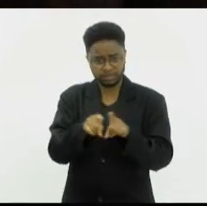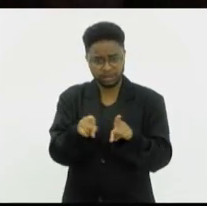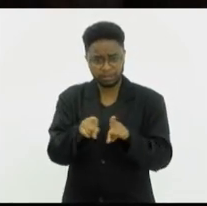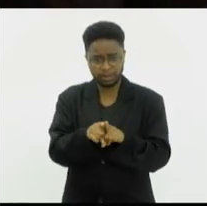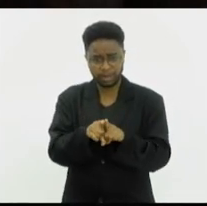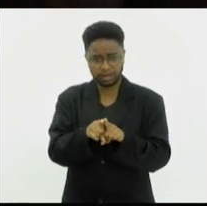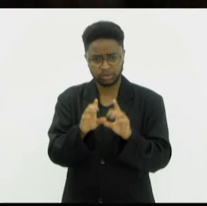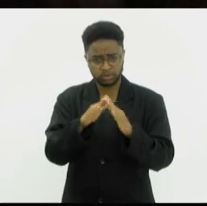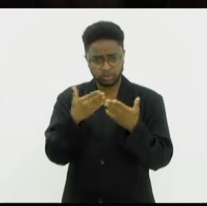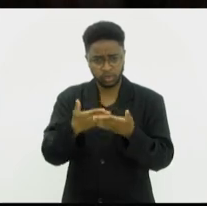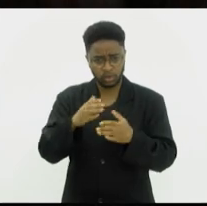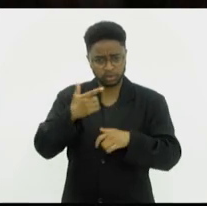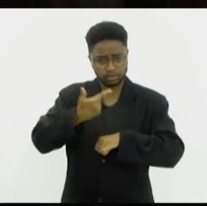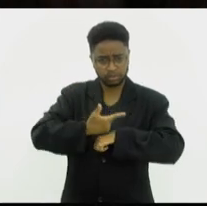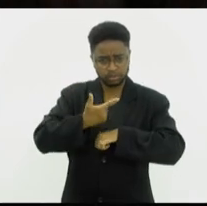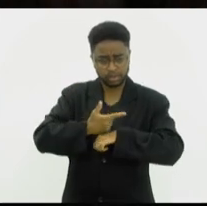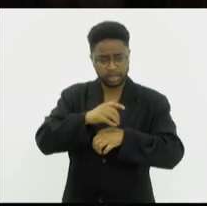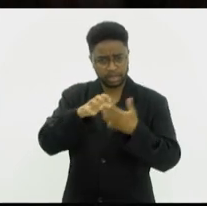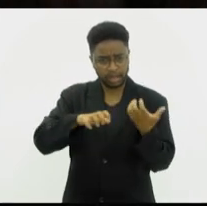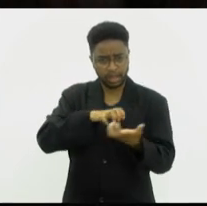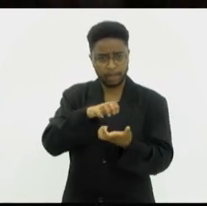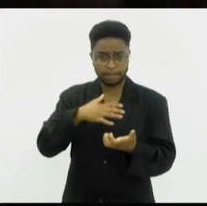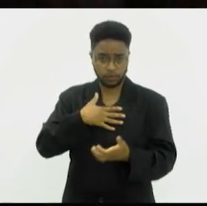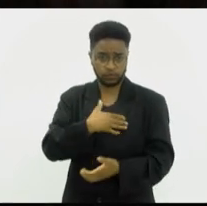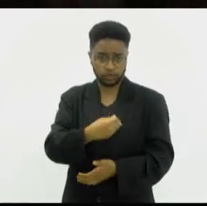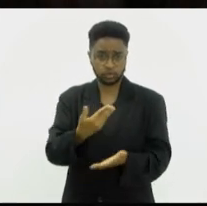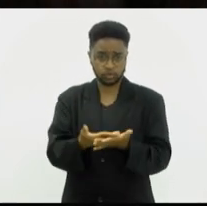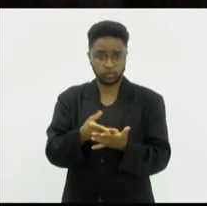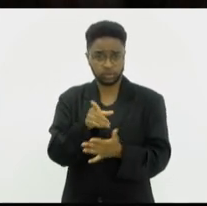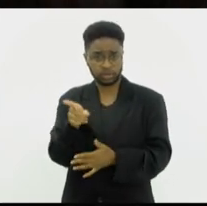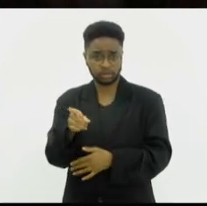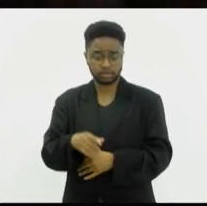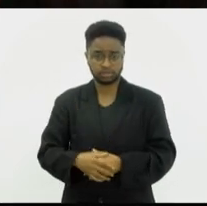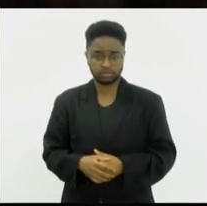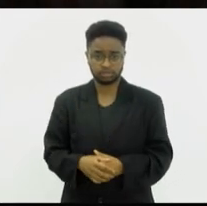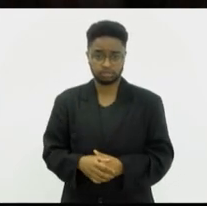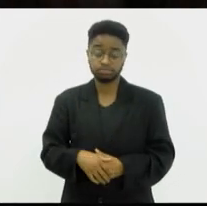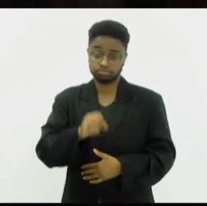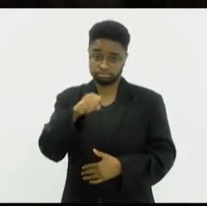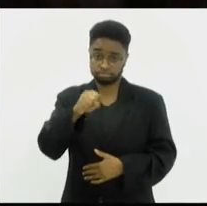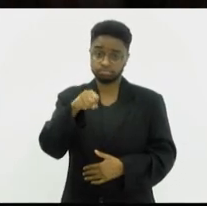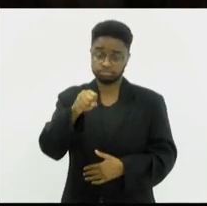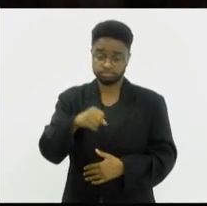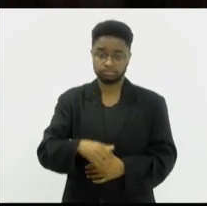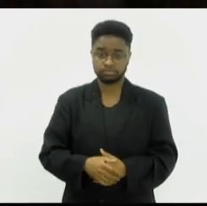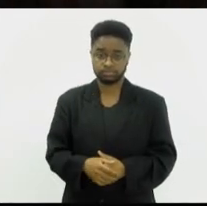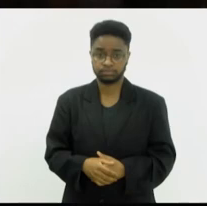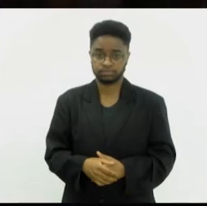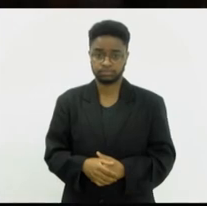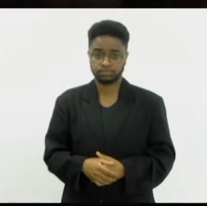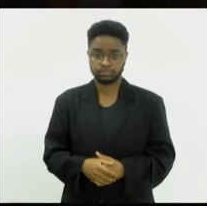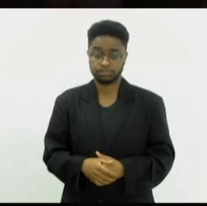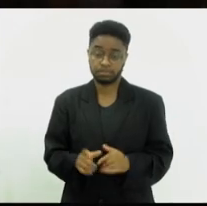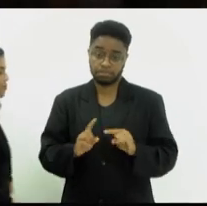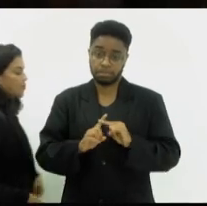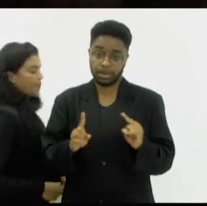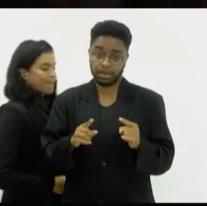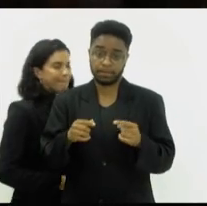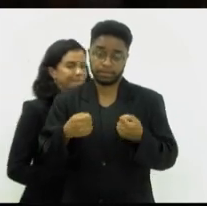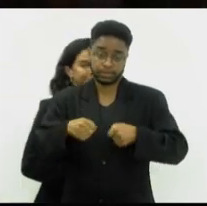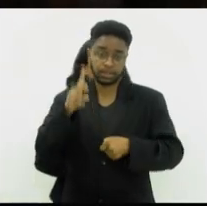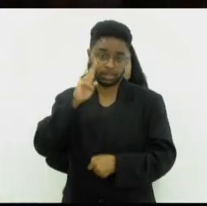greve? Teu filho estuda lá, né? Sim. Mas não custa nada